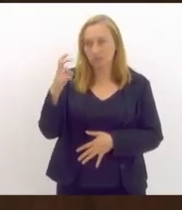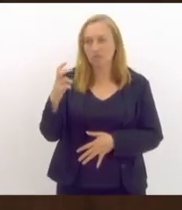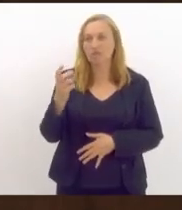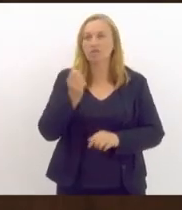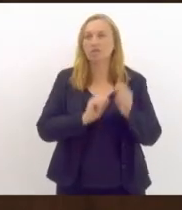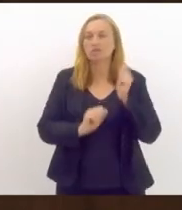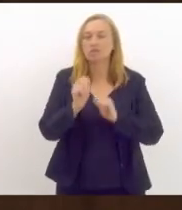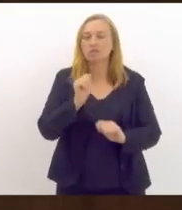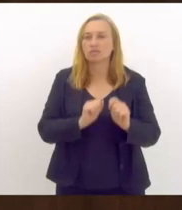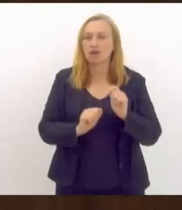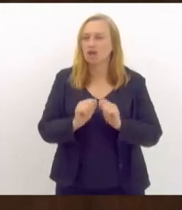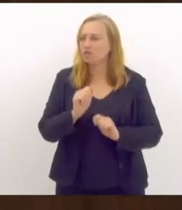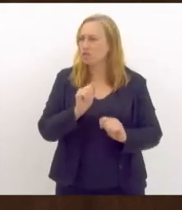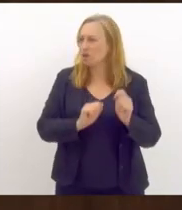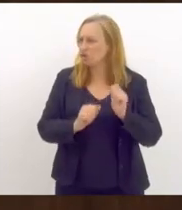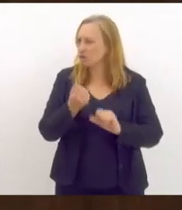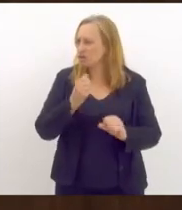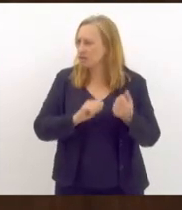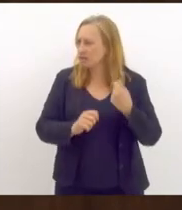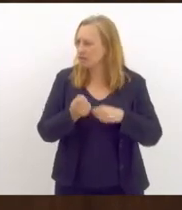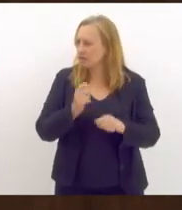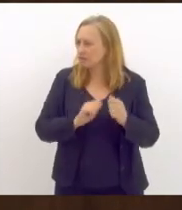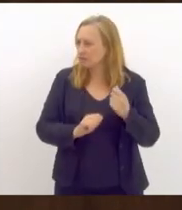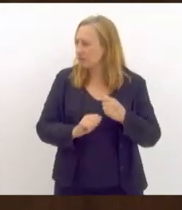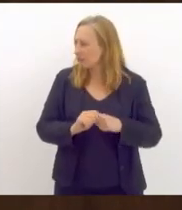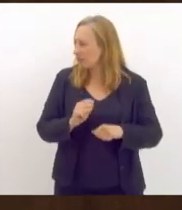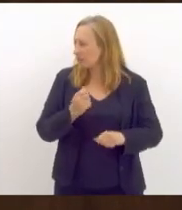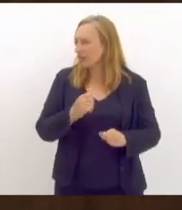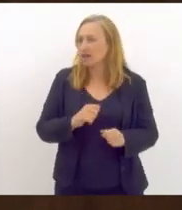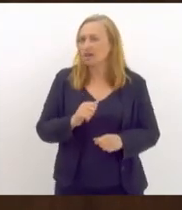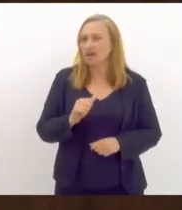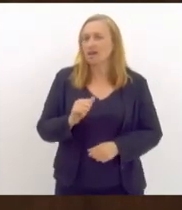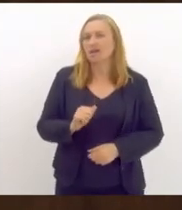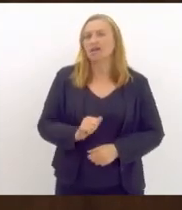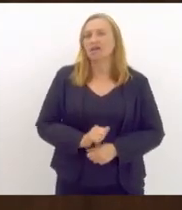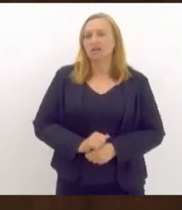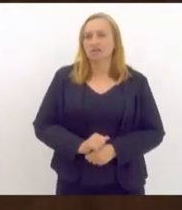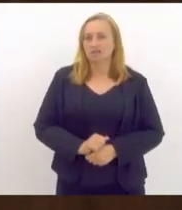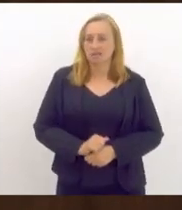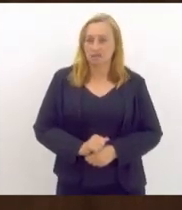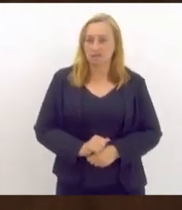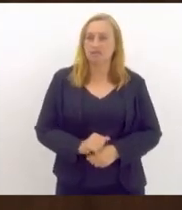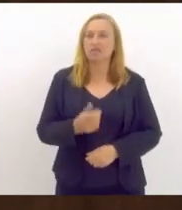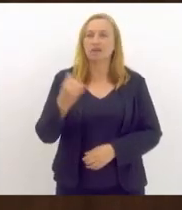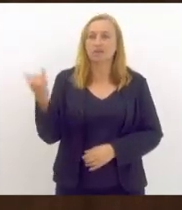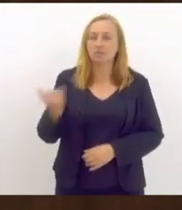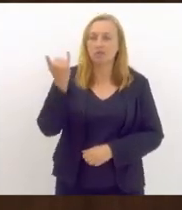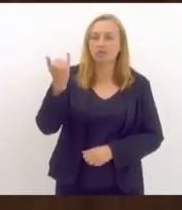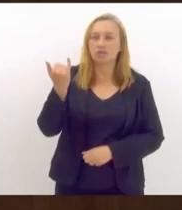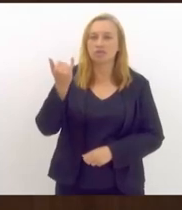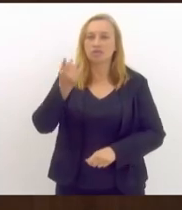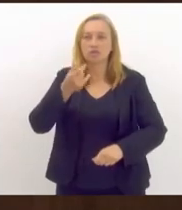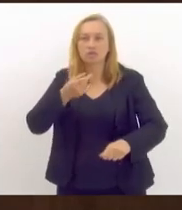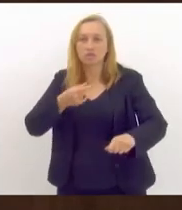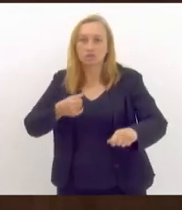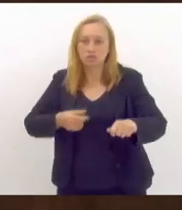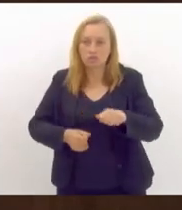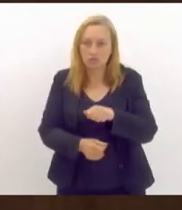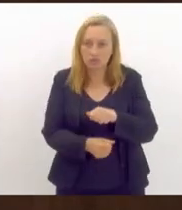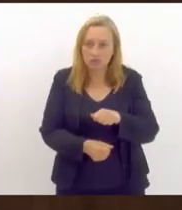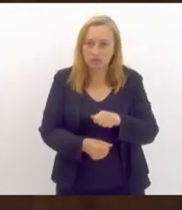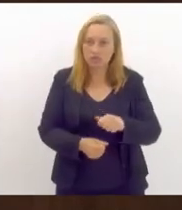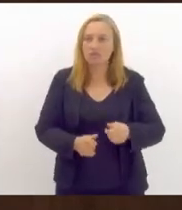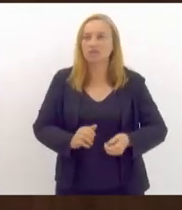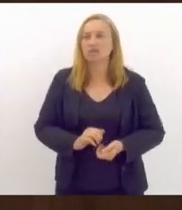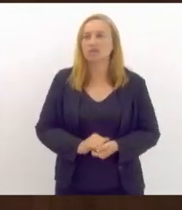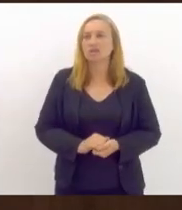indústria do audiovisual ressaltar a importância do investimento e investimento será